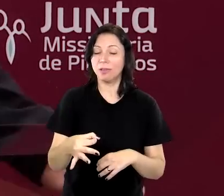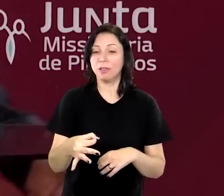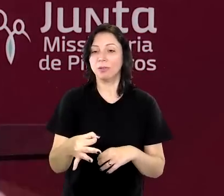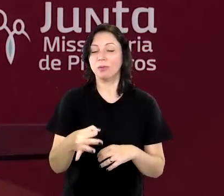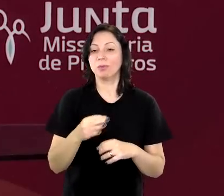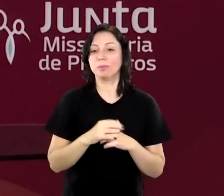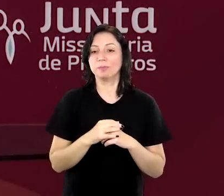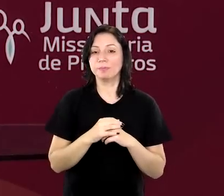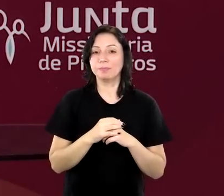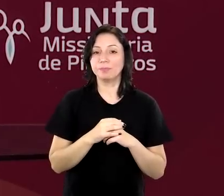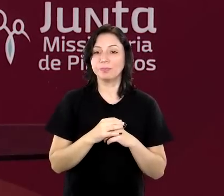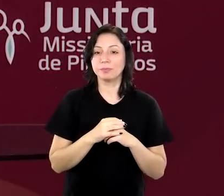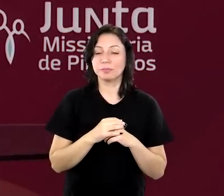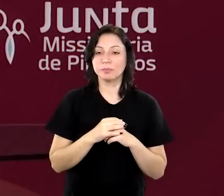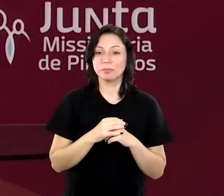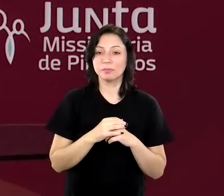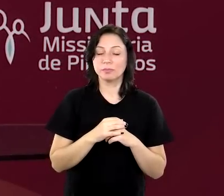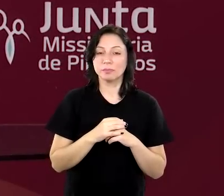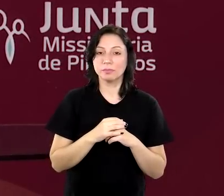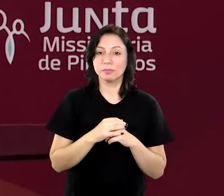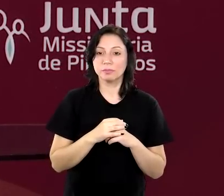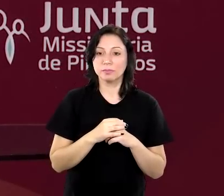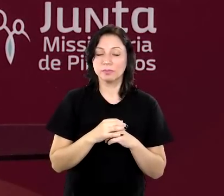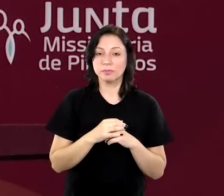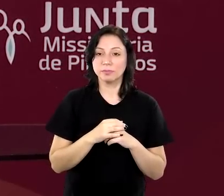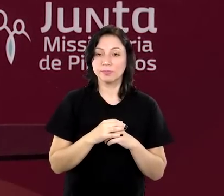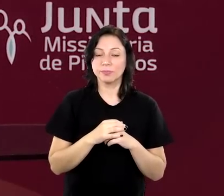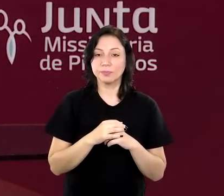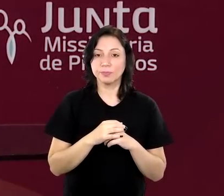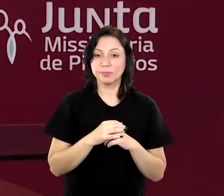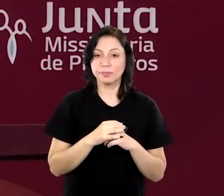é, tem um prelúdio de encorajamento.